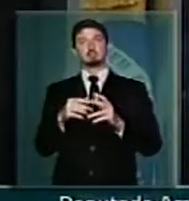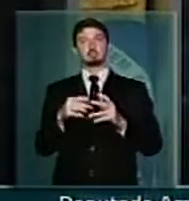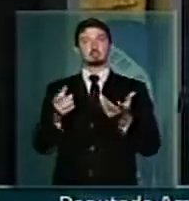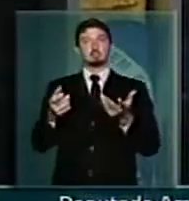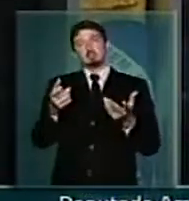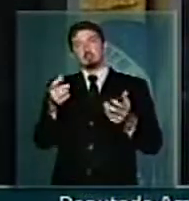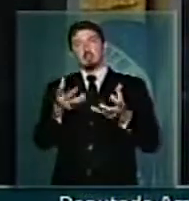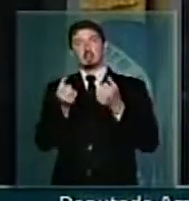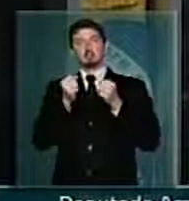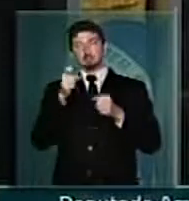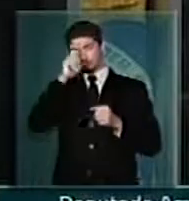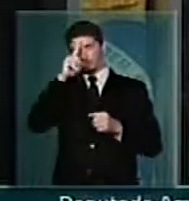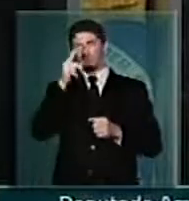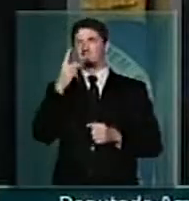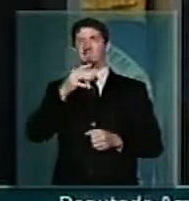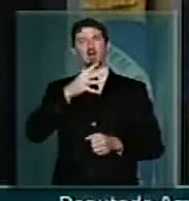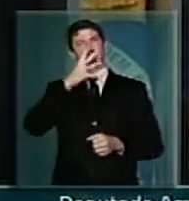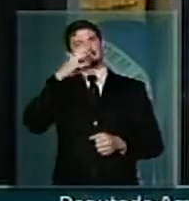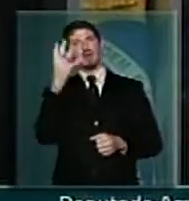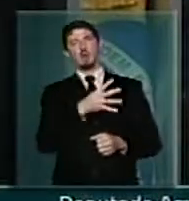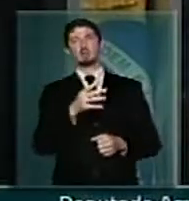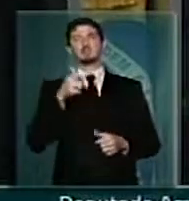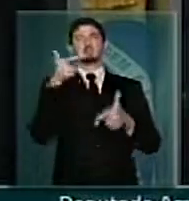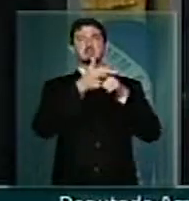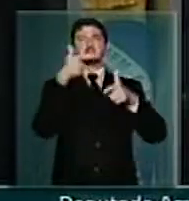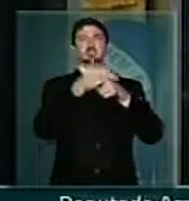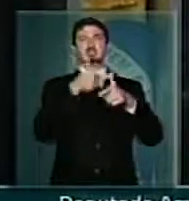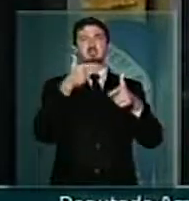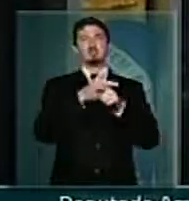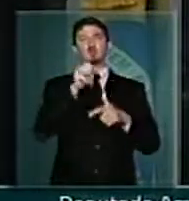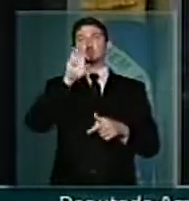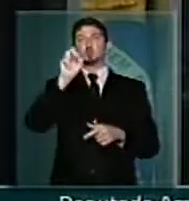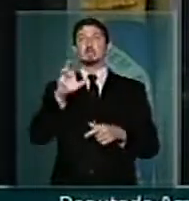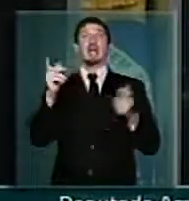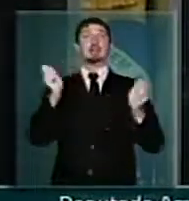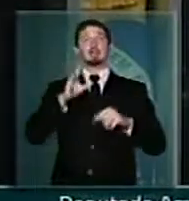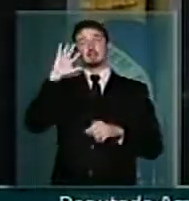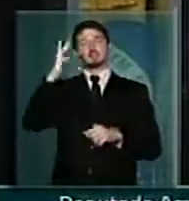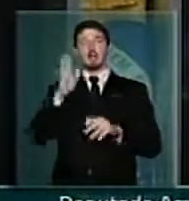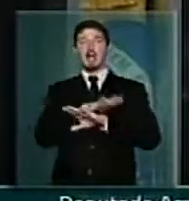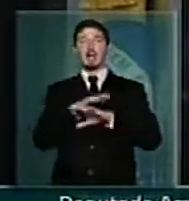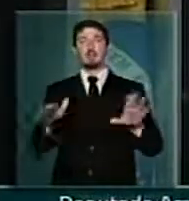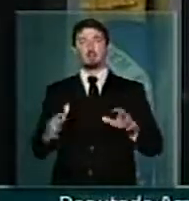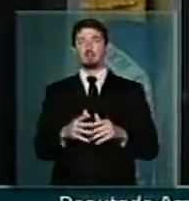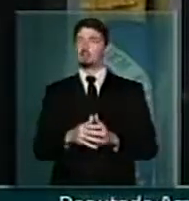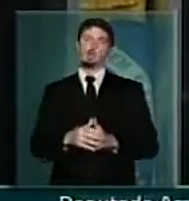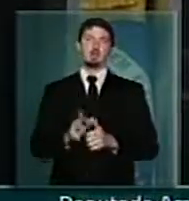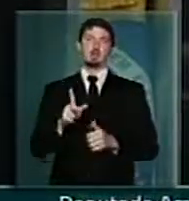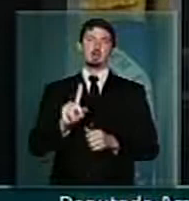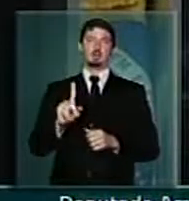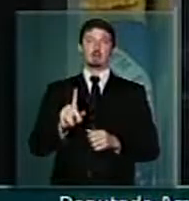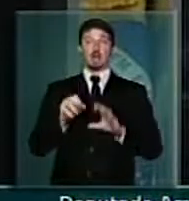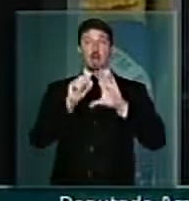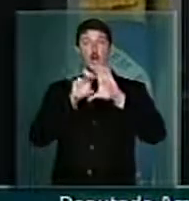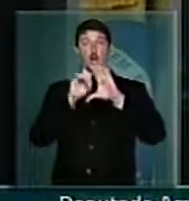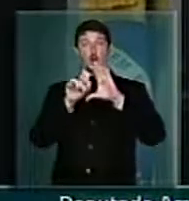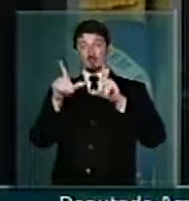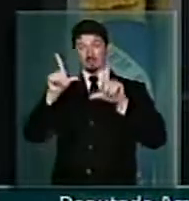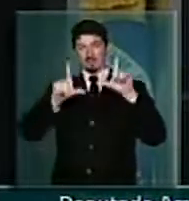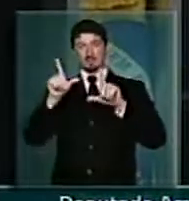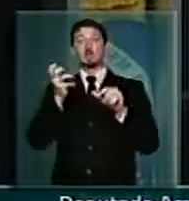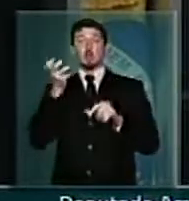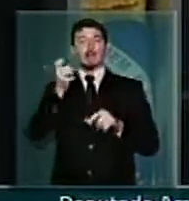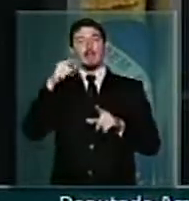SUS como se ele tivesse alternativa, ou como se tivesse que extinguir ele. Porque o que a Globo quer é enfraquecer o